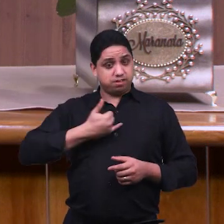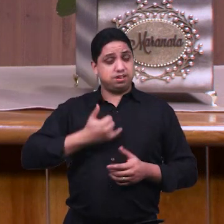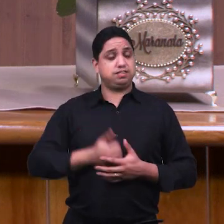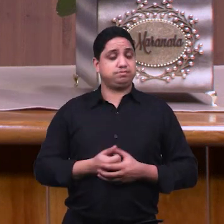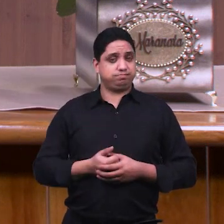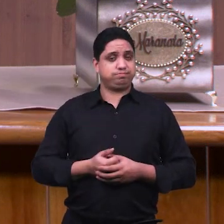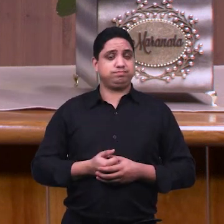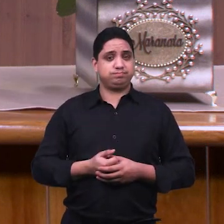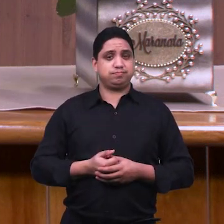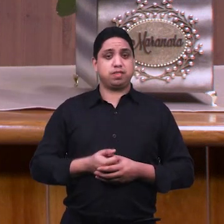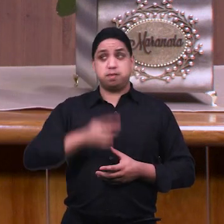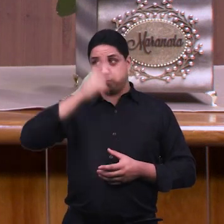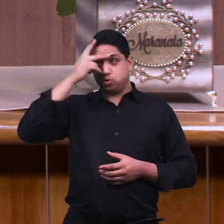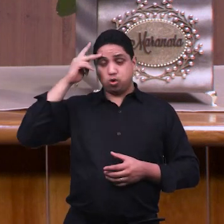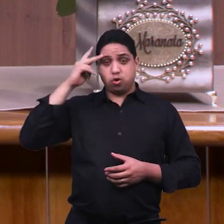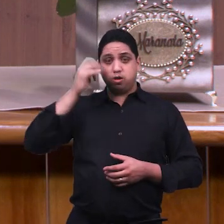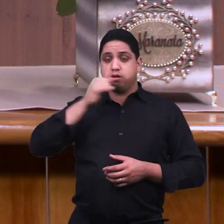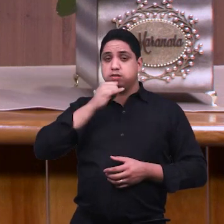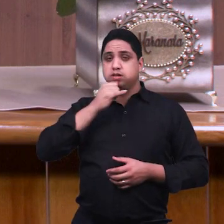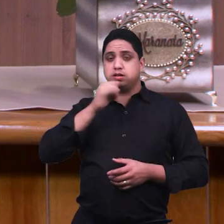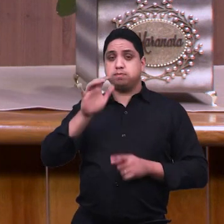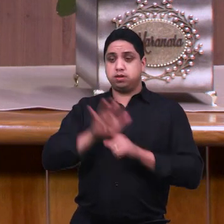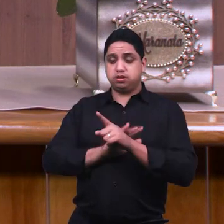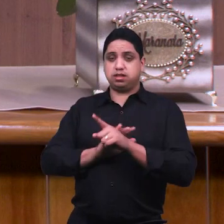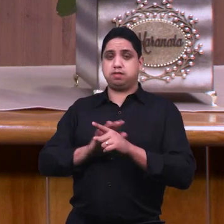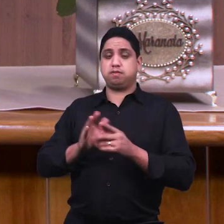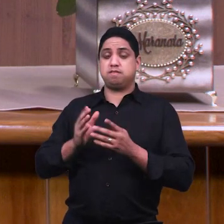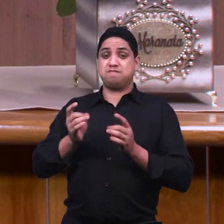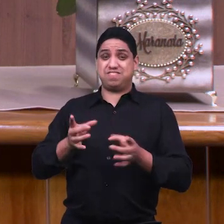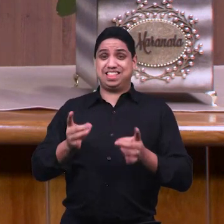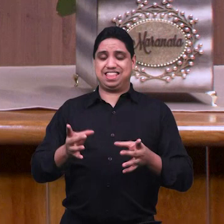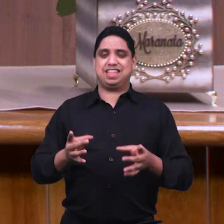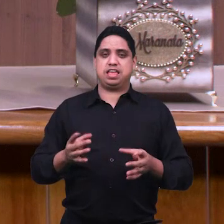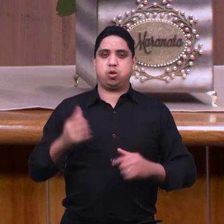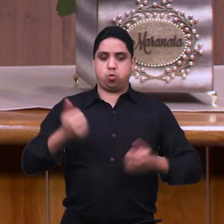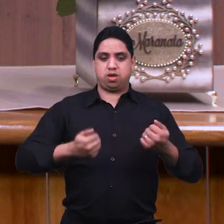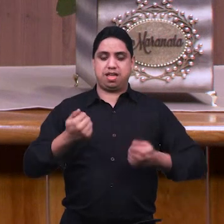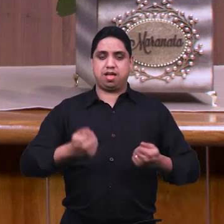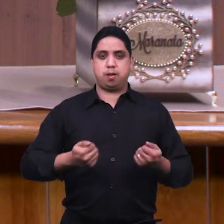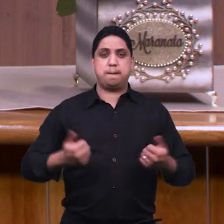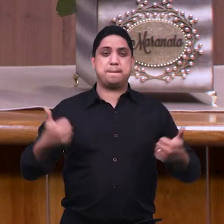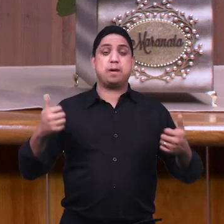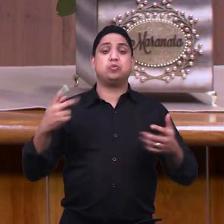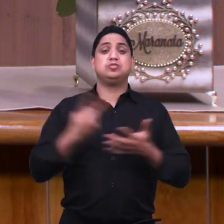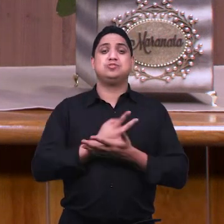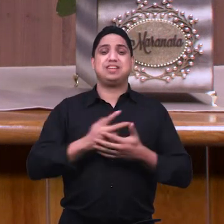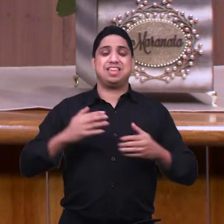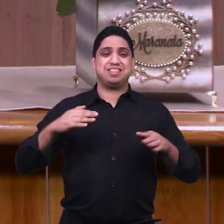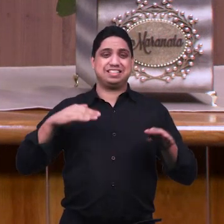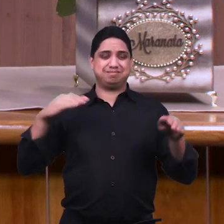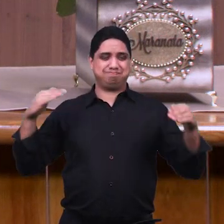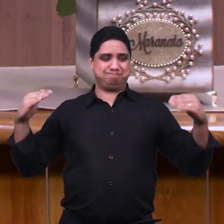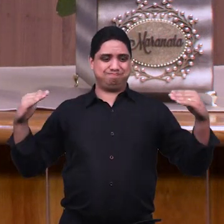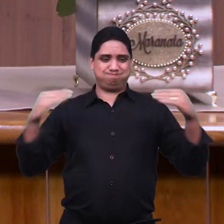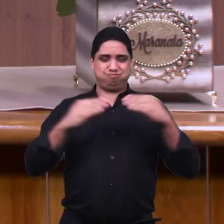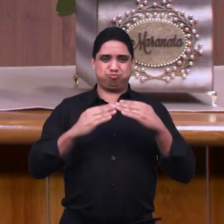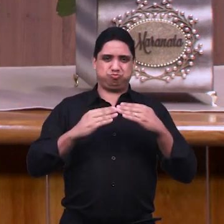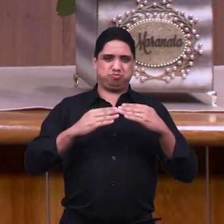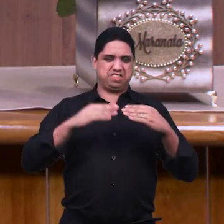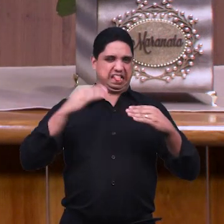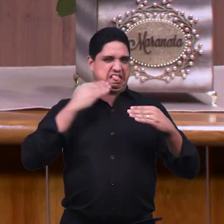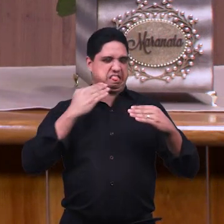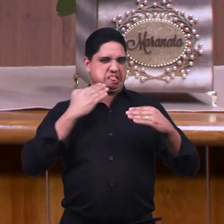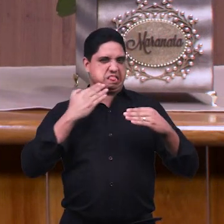O irmão queria consultar para vender seu carro. O carro estava batido, né? O aspecto do carro é